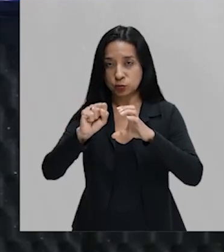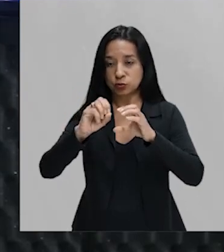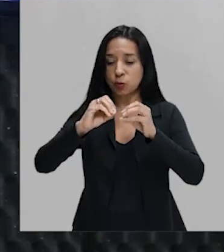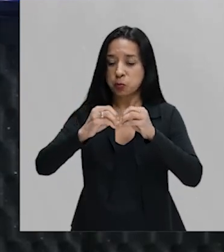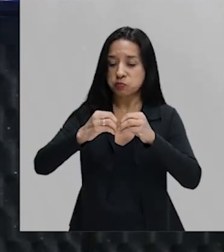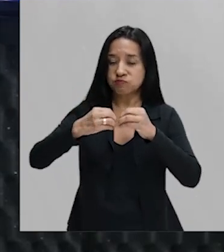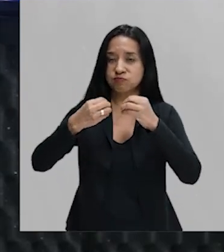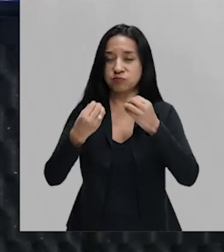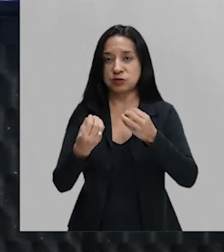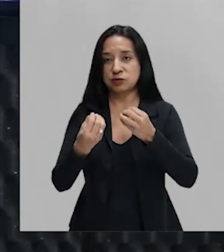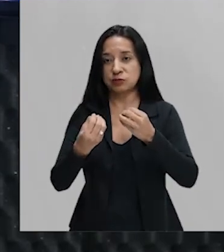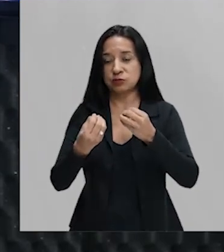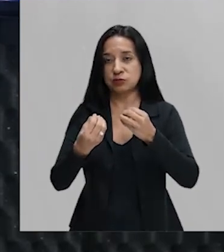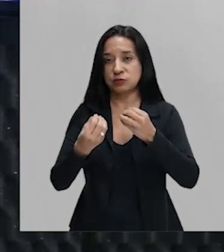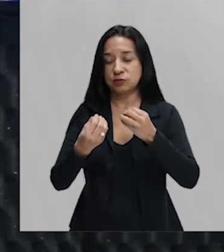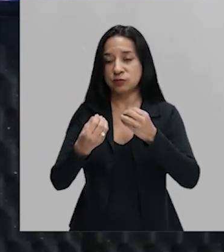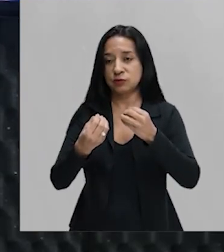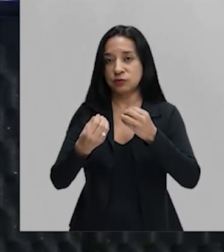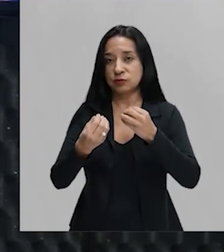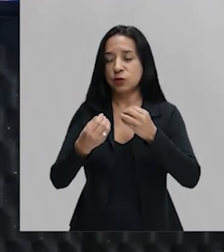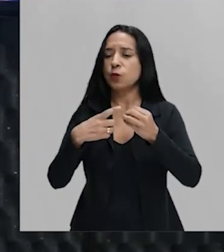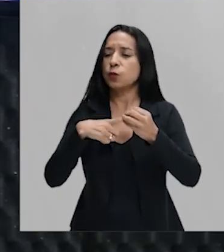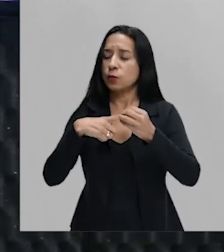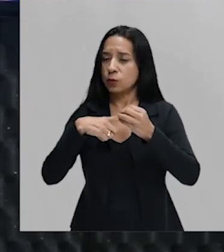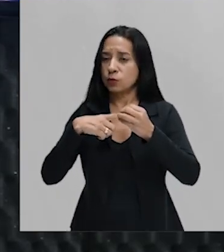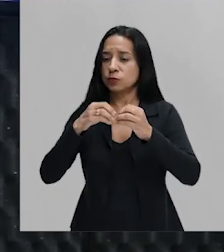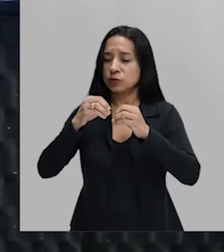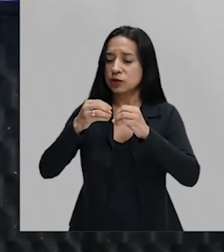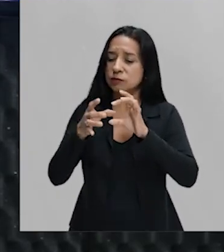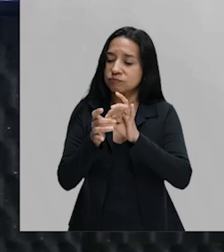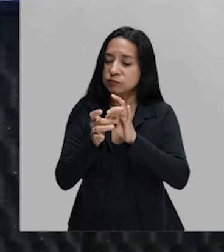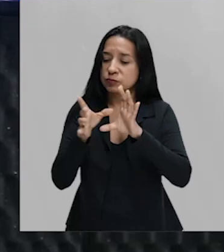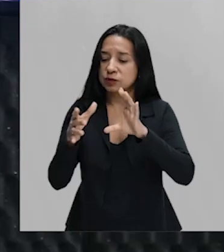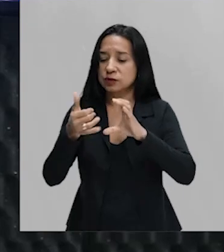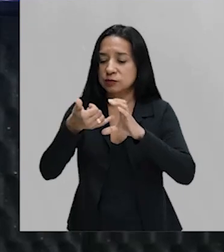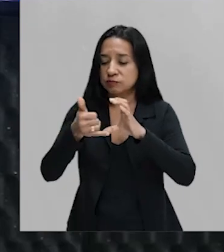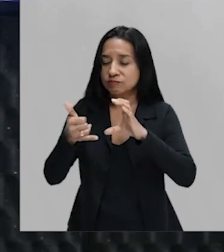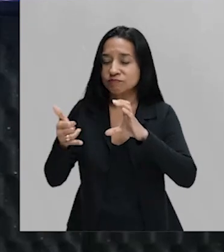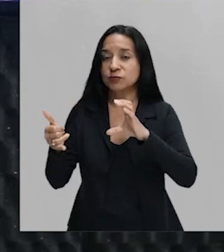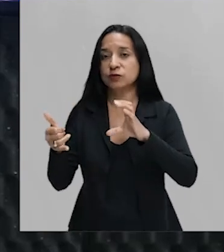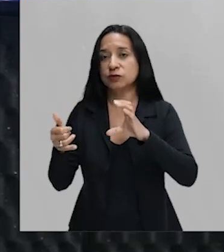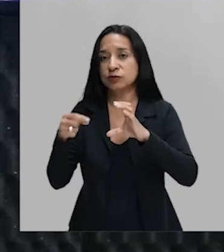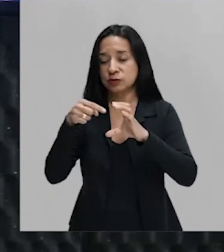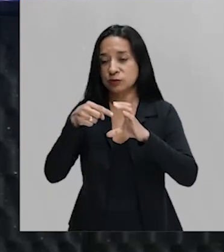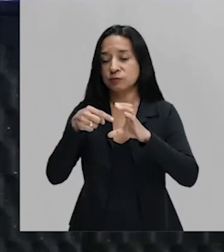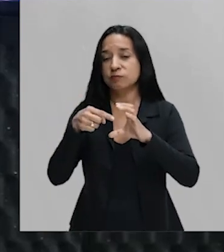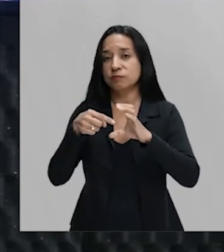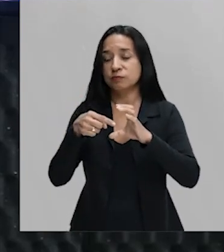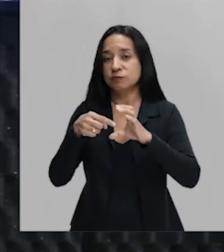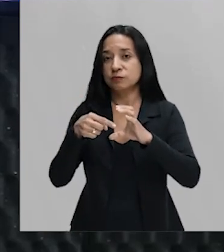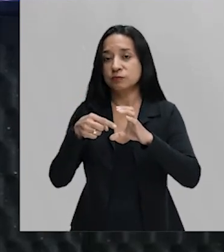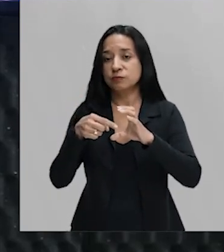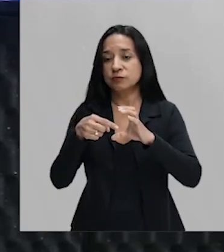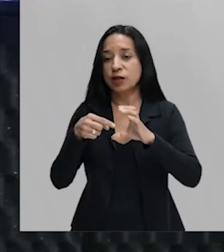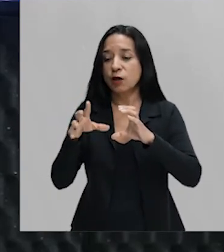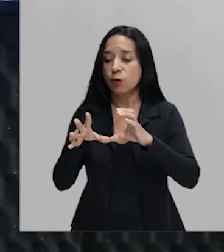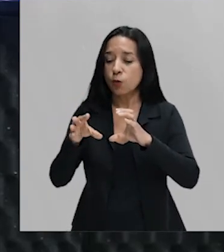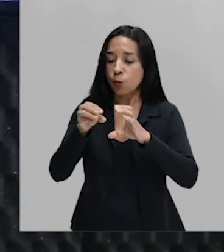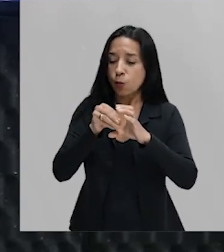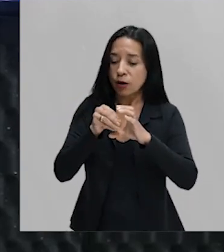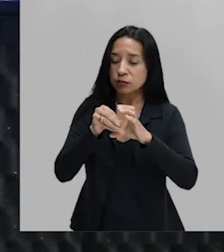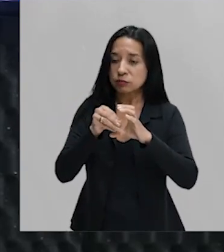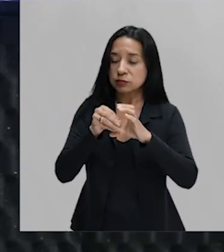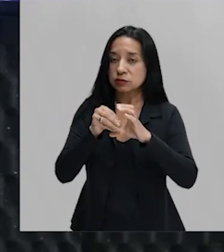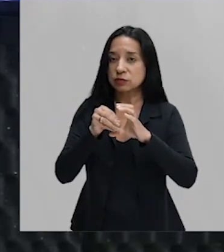quando ocorre essa quebra dessas moléculas, ocorre a liberação de energia. E essa energia que é liberada, ela é